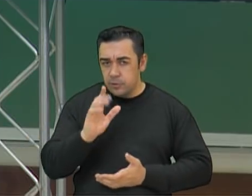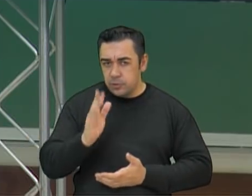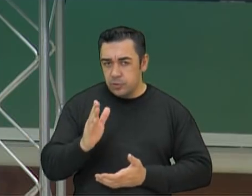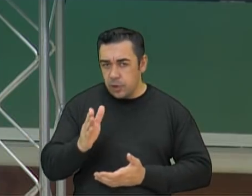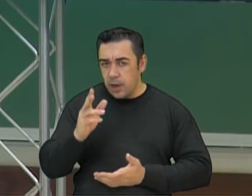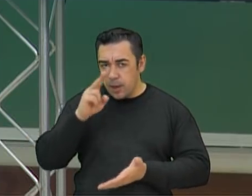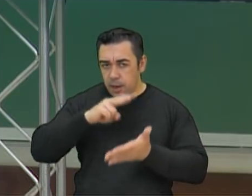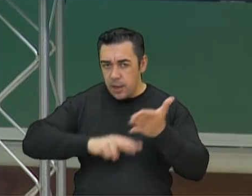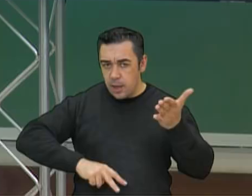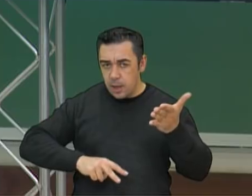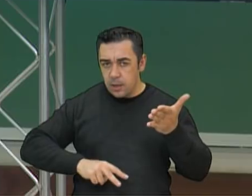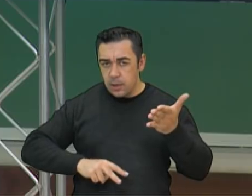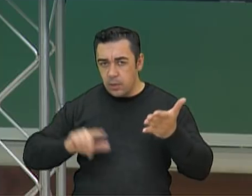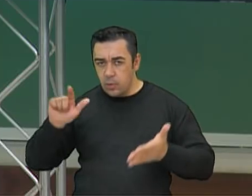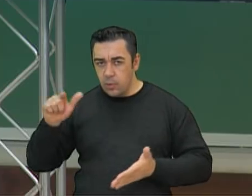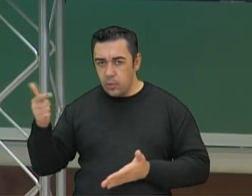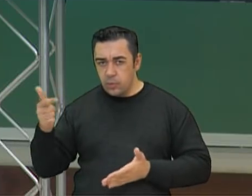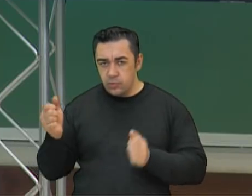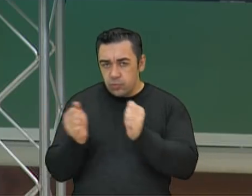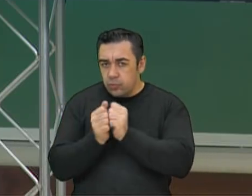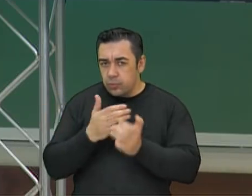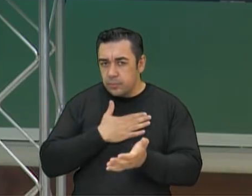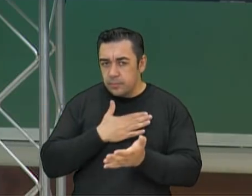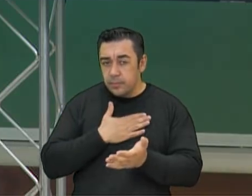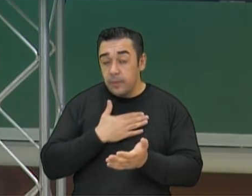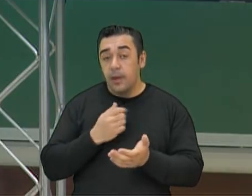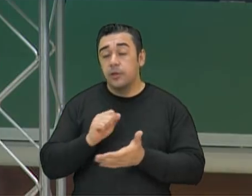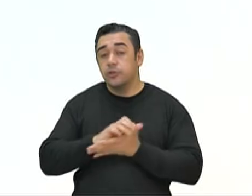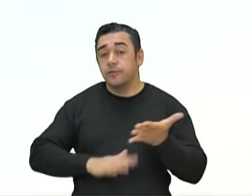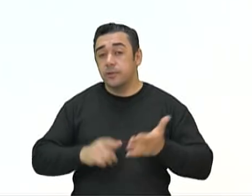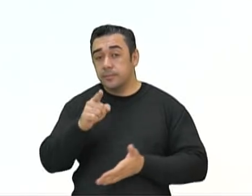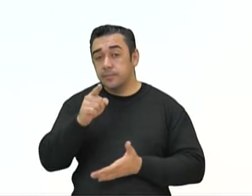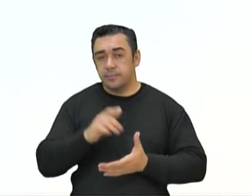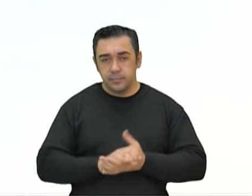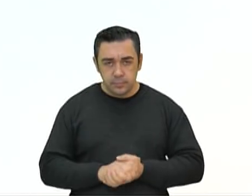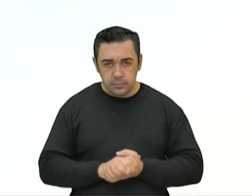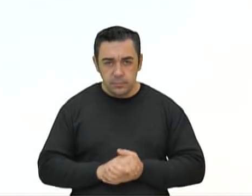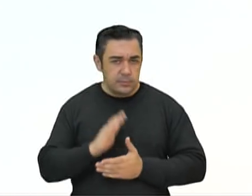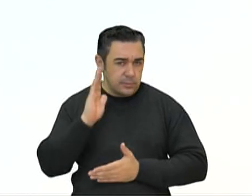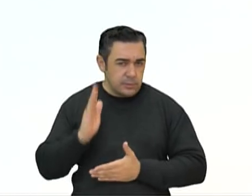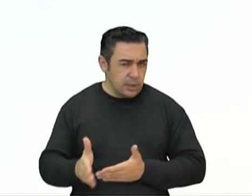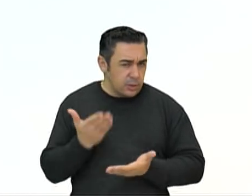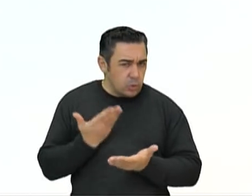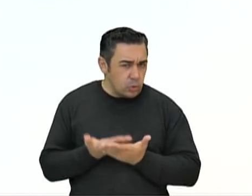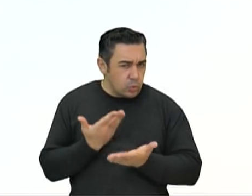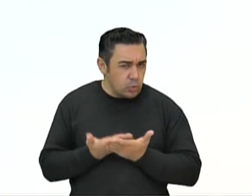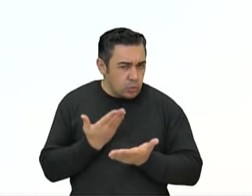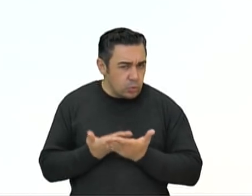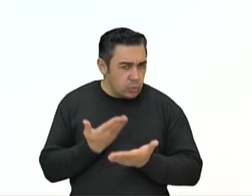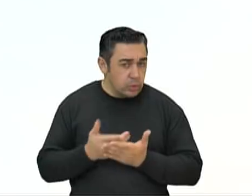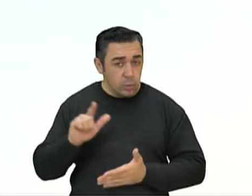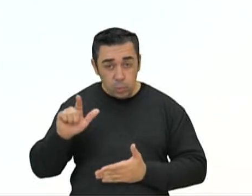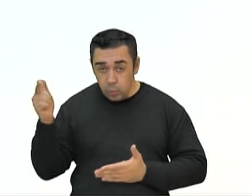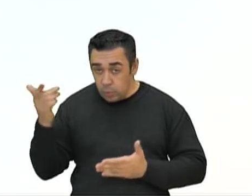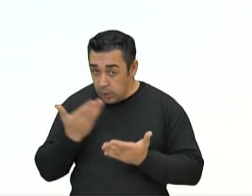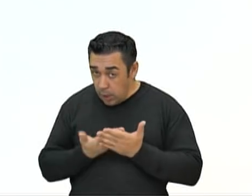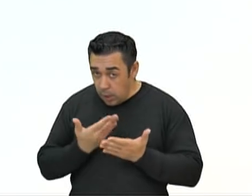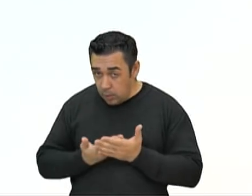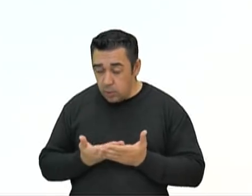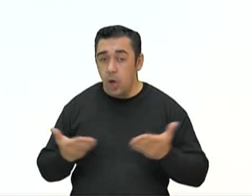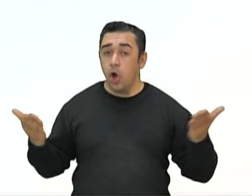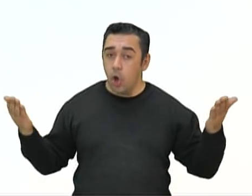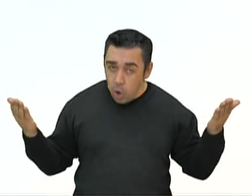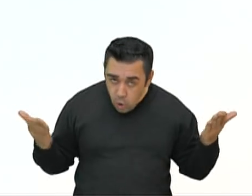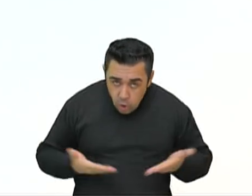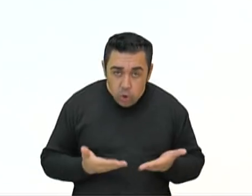você leu até um pouquinho do partido comigo, tarefa. A partir do que já estudamos em outras aulas e do que